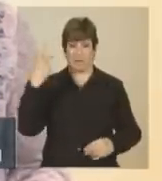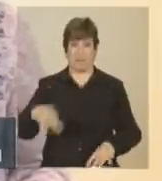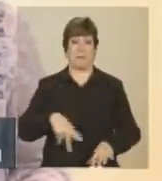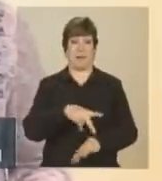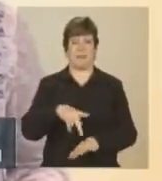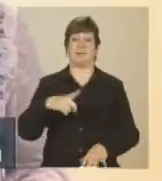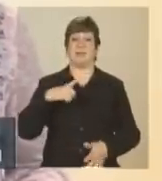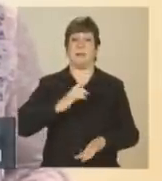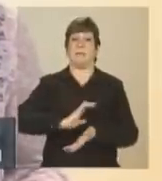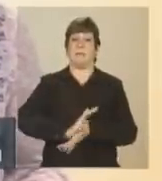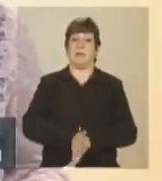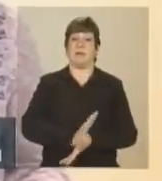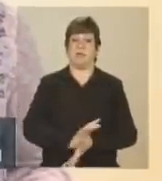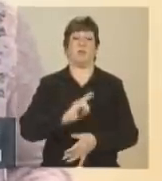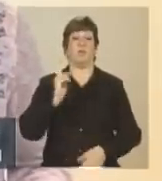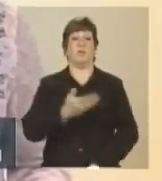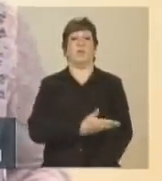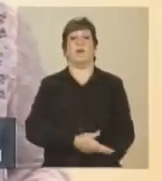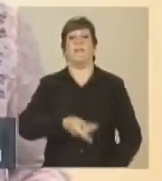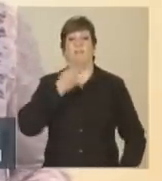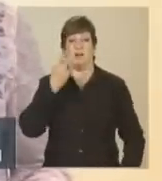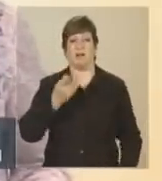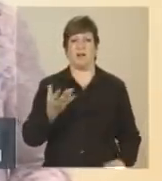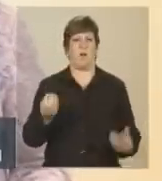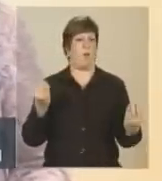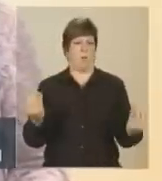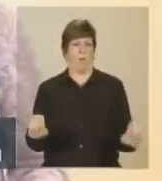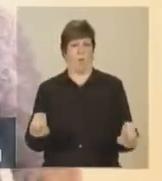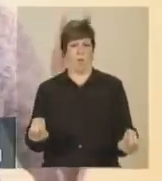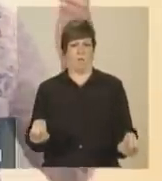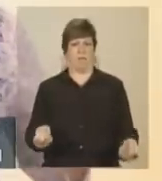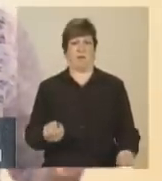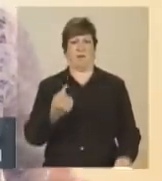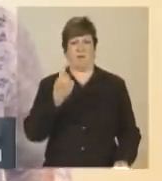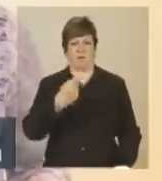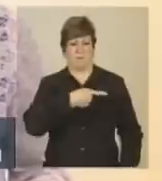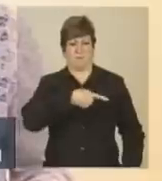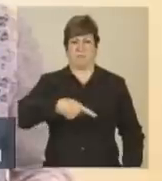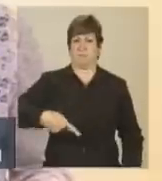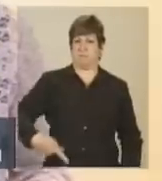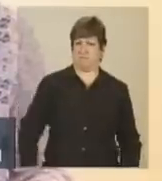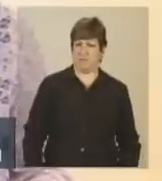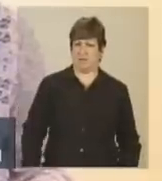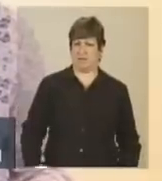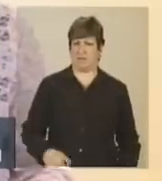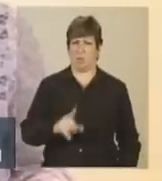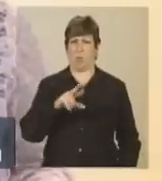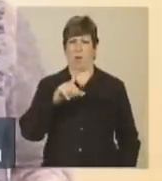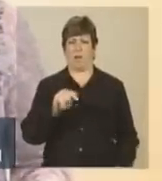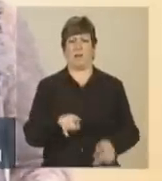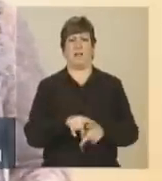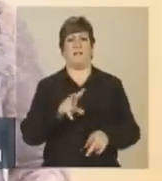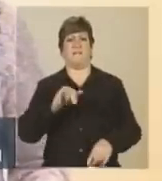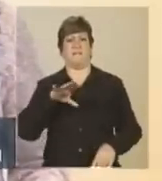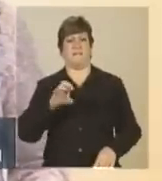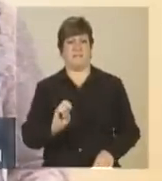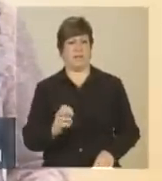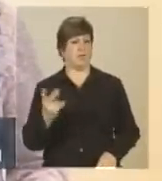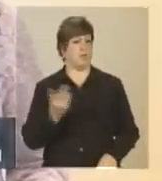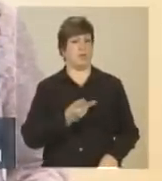preconceituosas falavam, mas como um presidente e um vice, que não